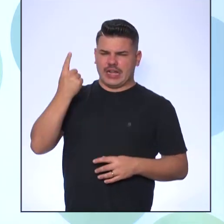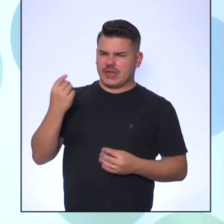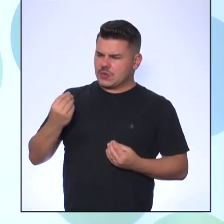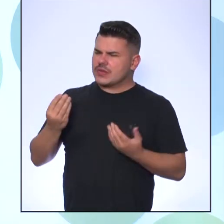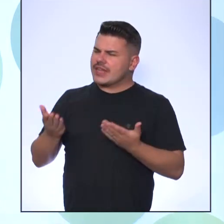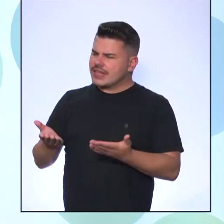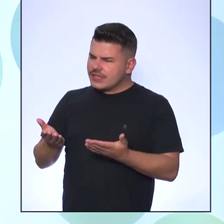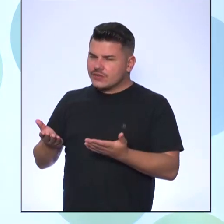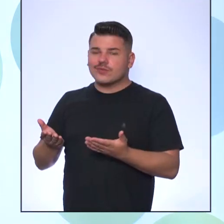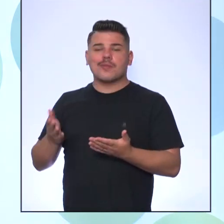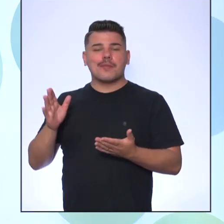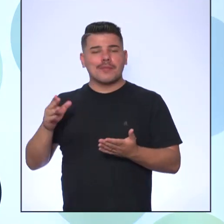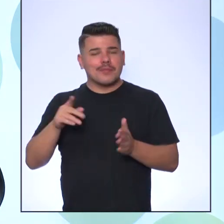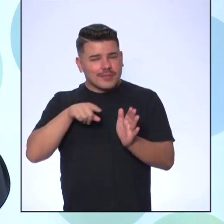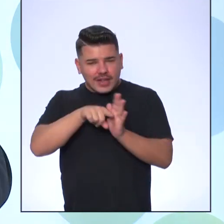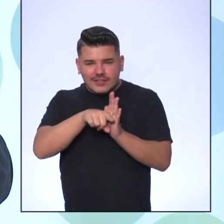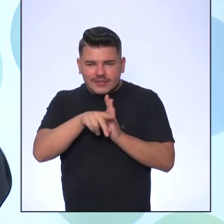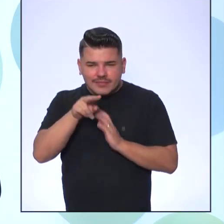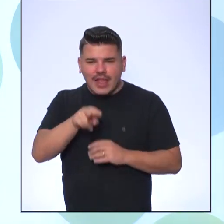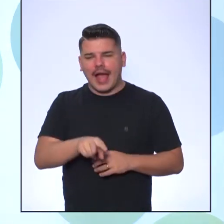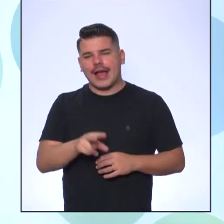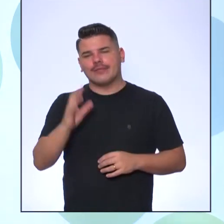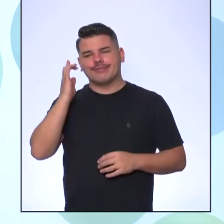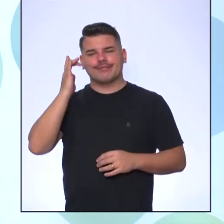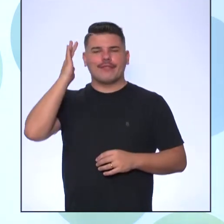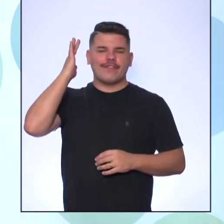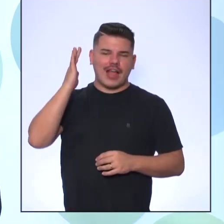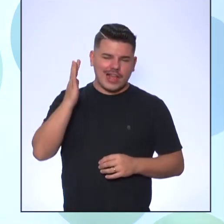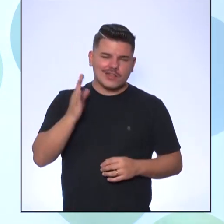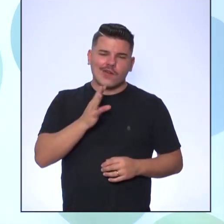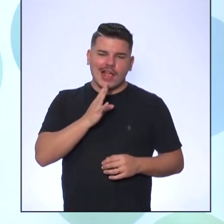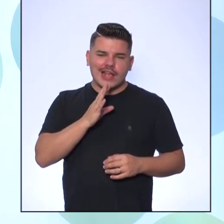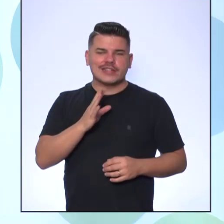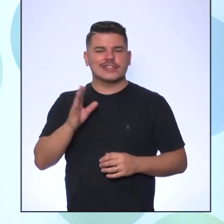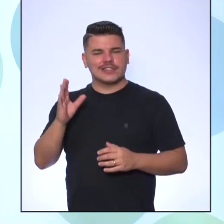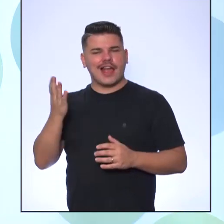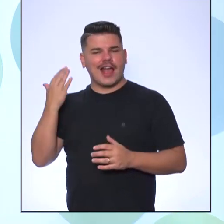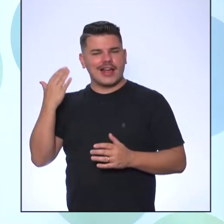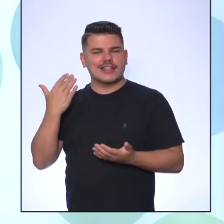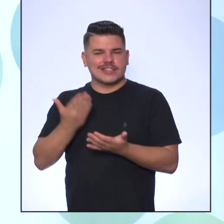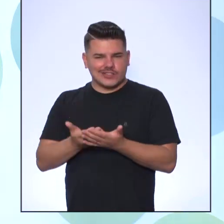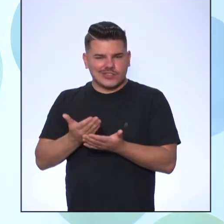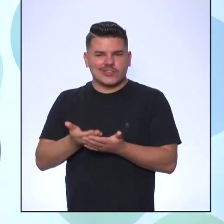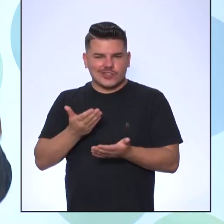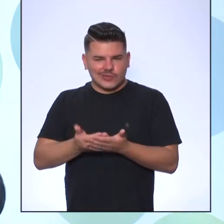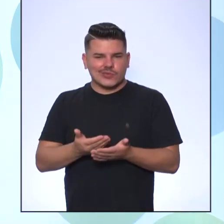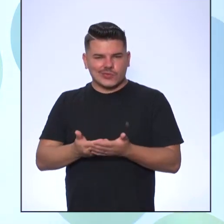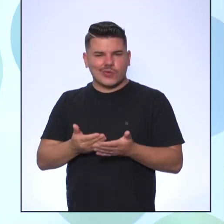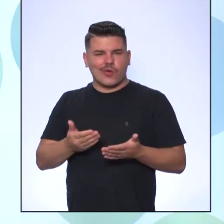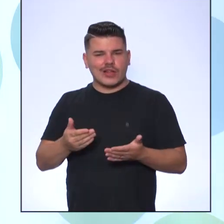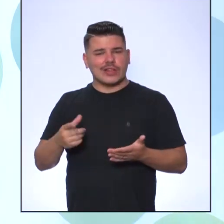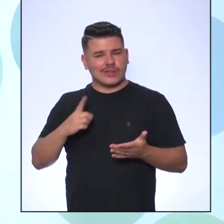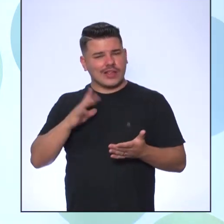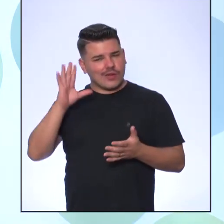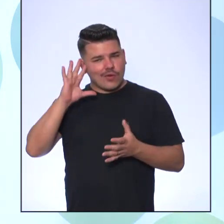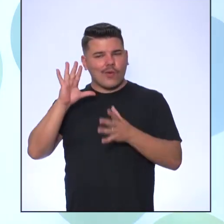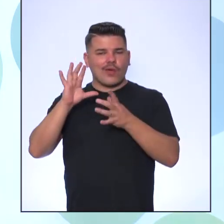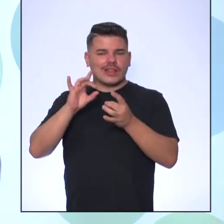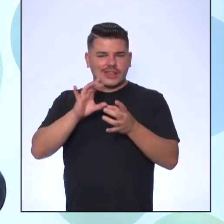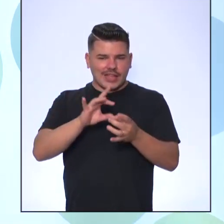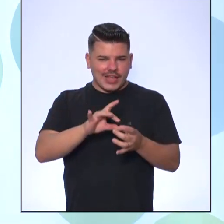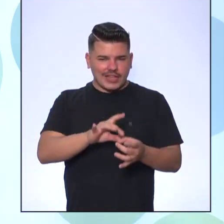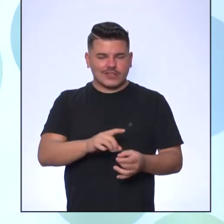expressa. Mas, no fundo, como os conteúdos escolares serão cobrados de uma forma contextualizada com uma